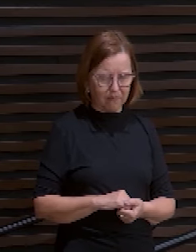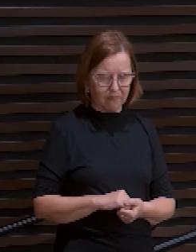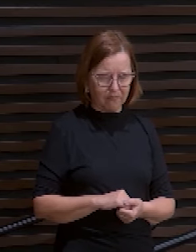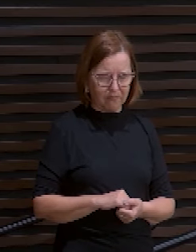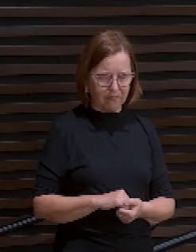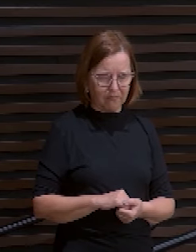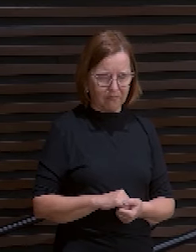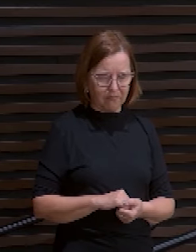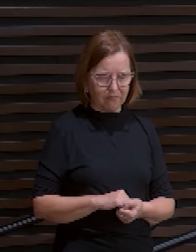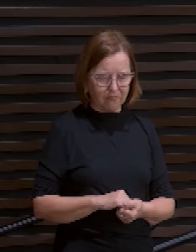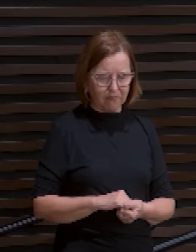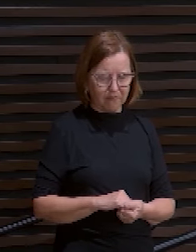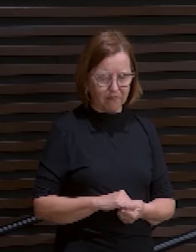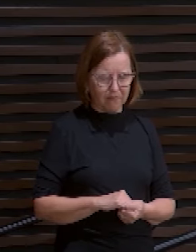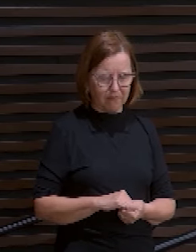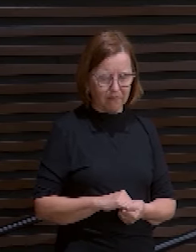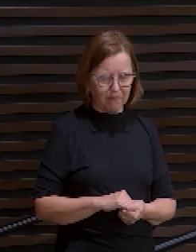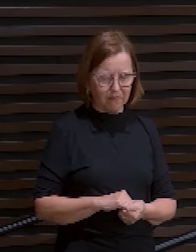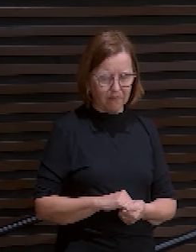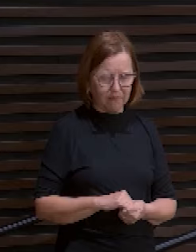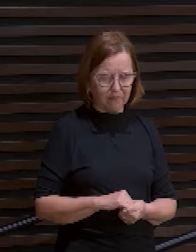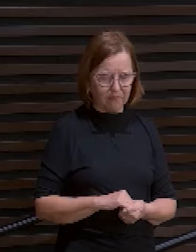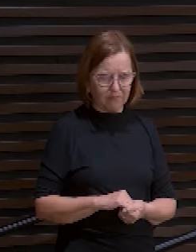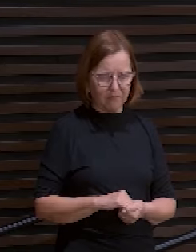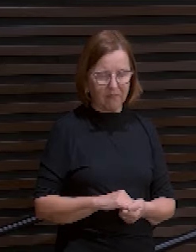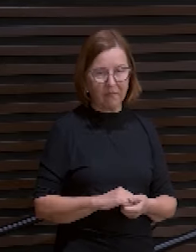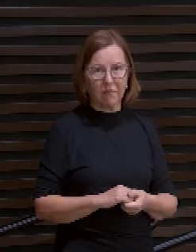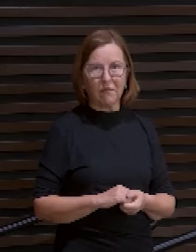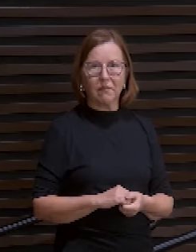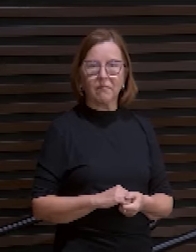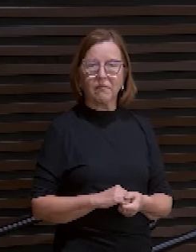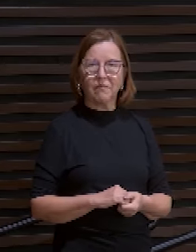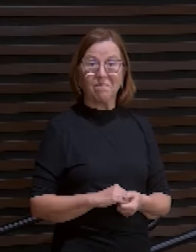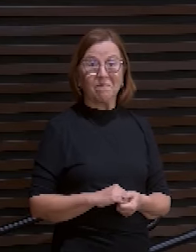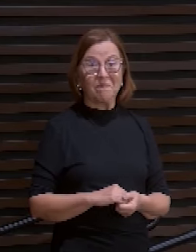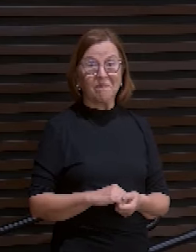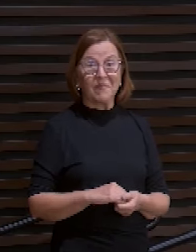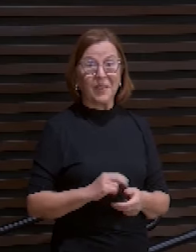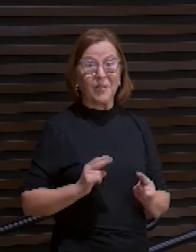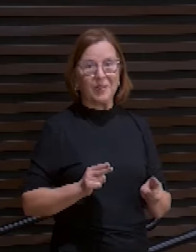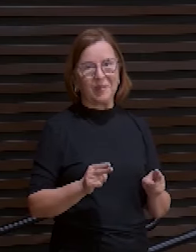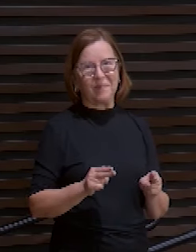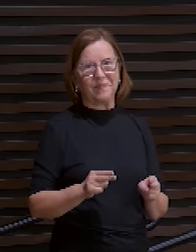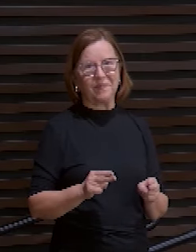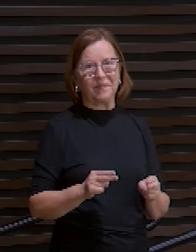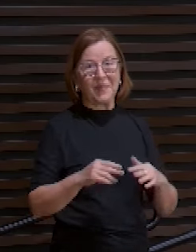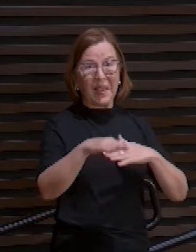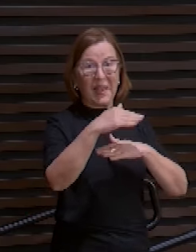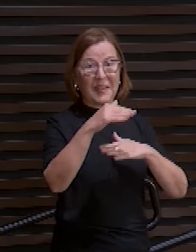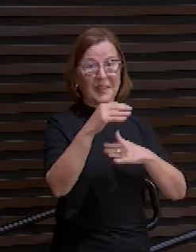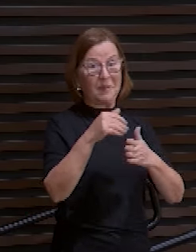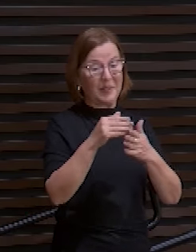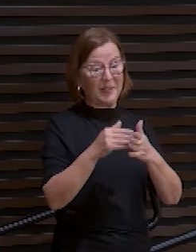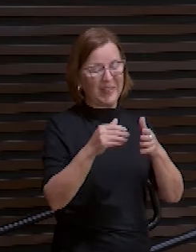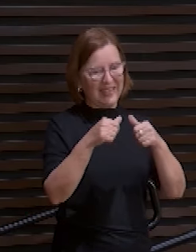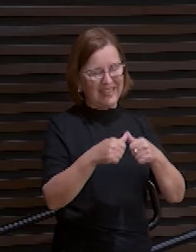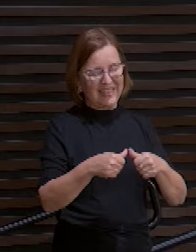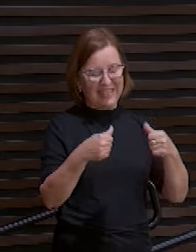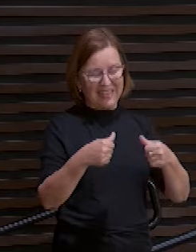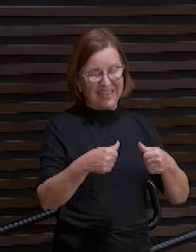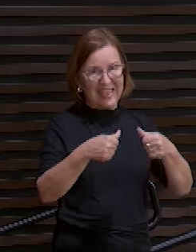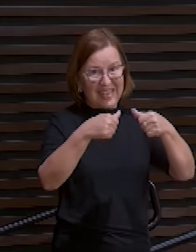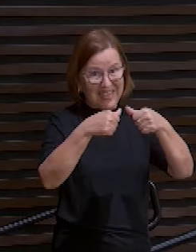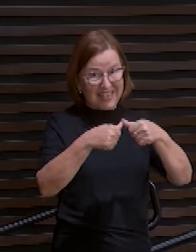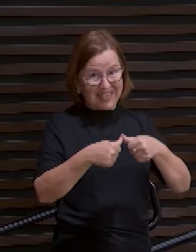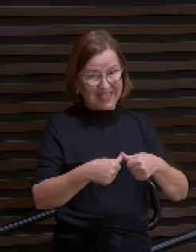agora continuando no texto acima de tudo isto porém esteja o amor que é o vínculo